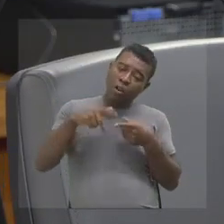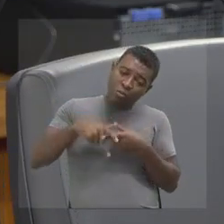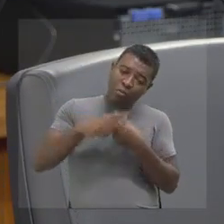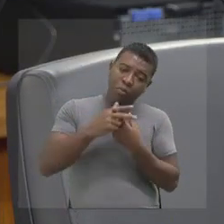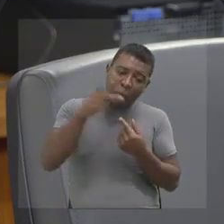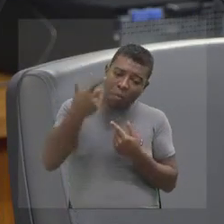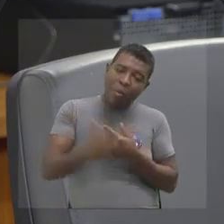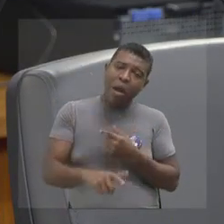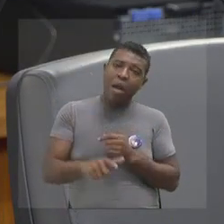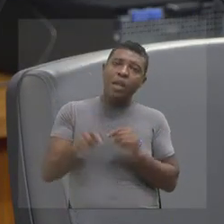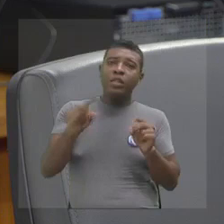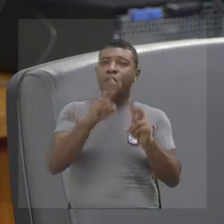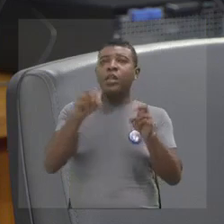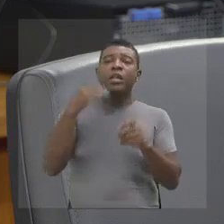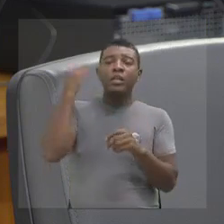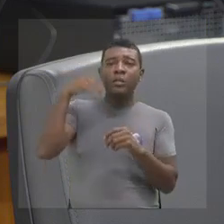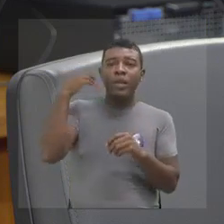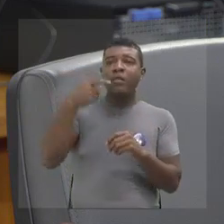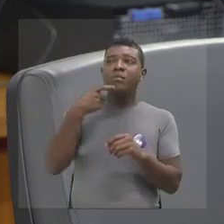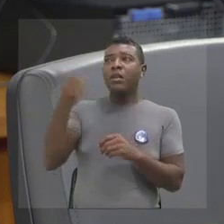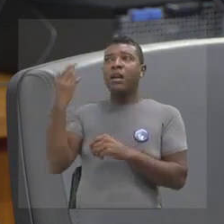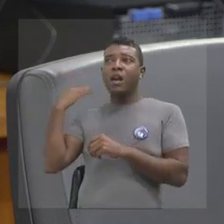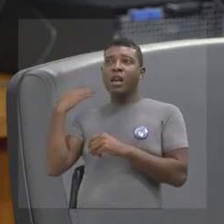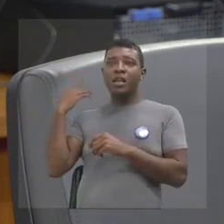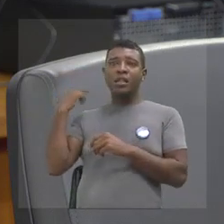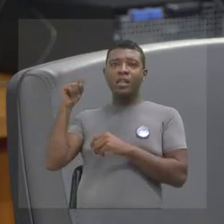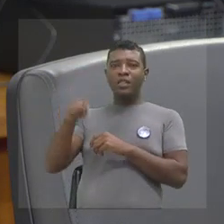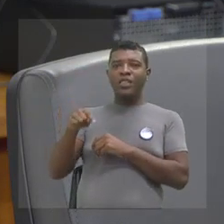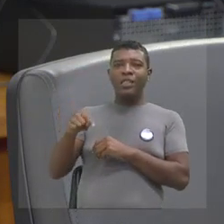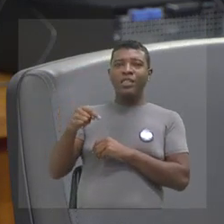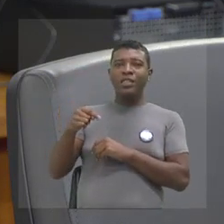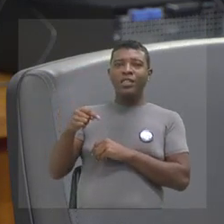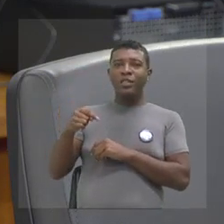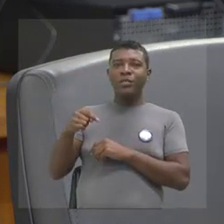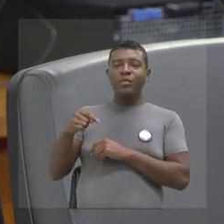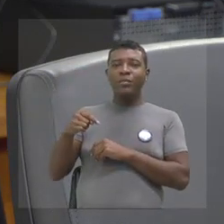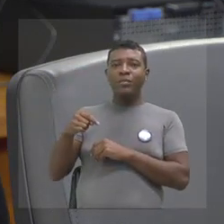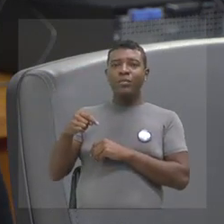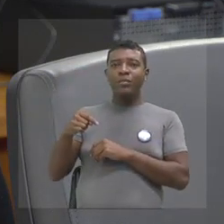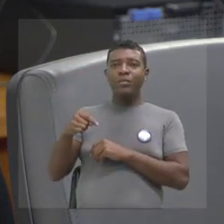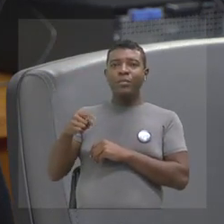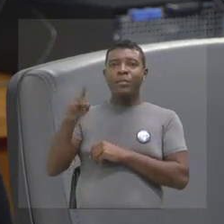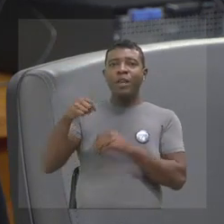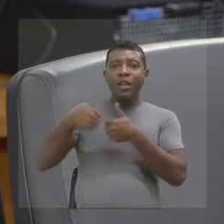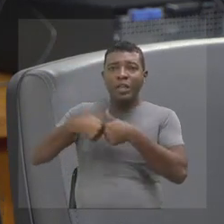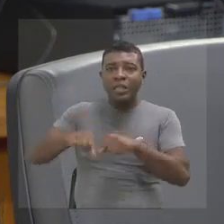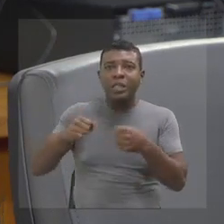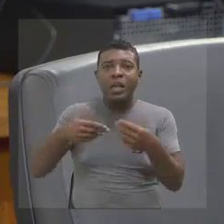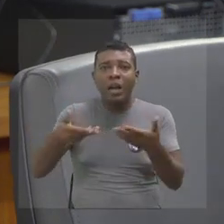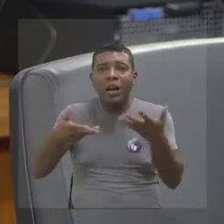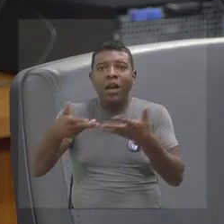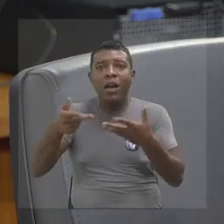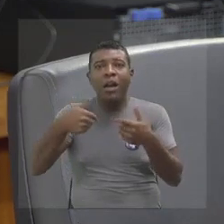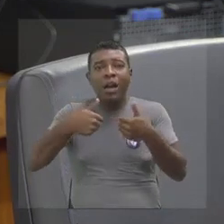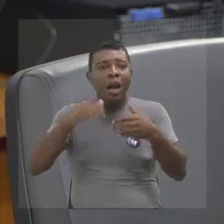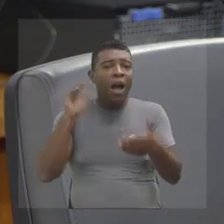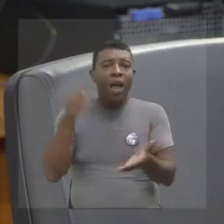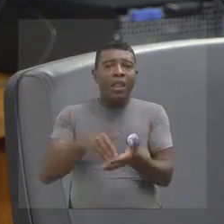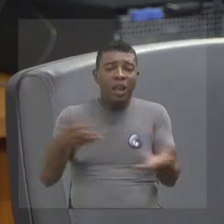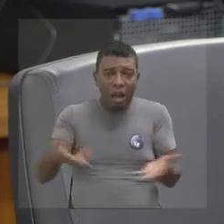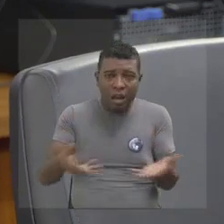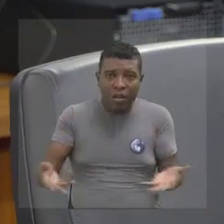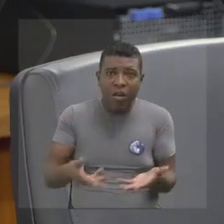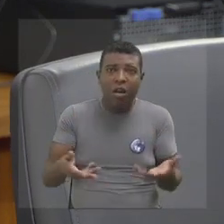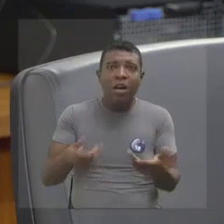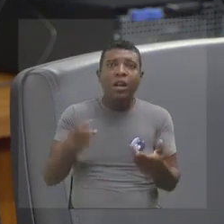experiência recente né do período de que o primeiro PL está tramitando até agora mesmo volta a dizer o primeiro pele